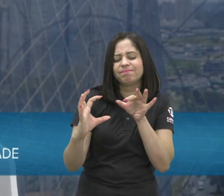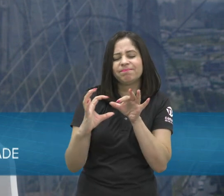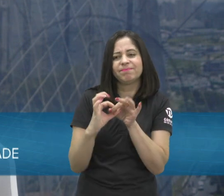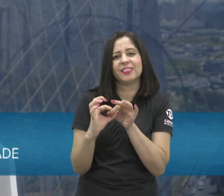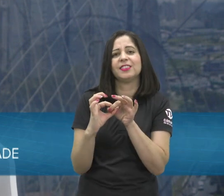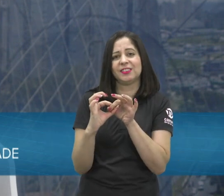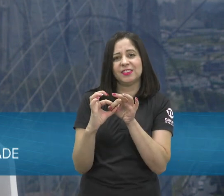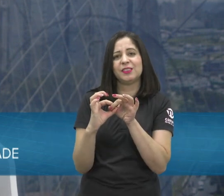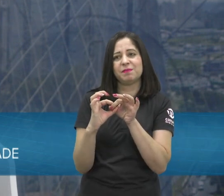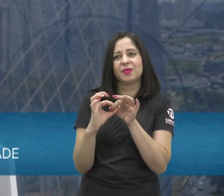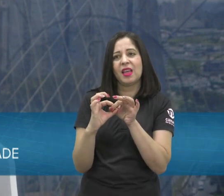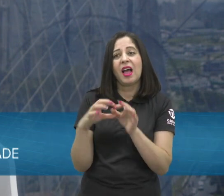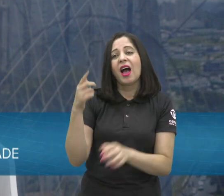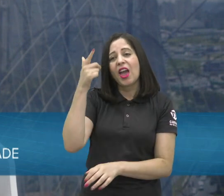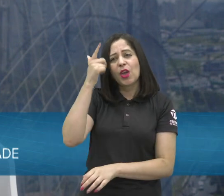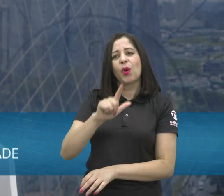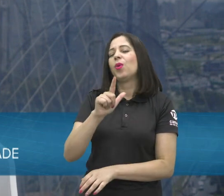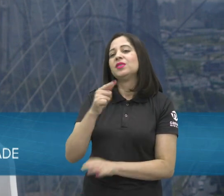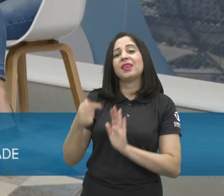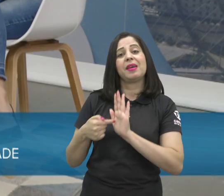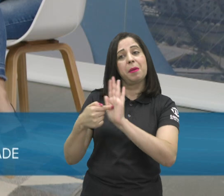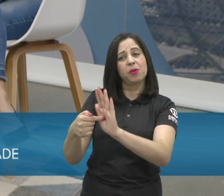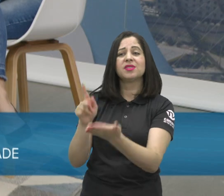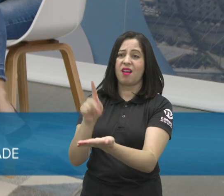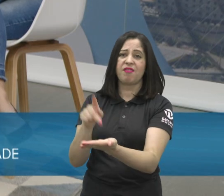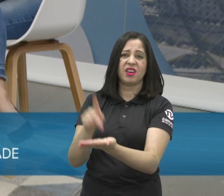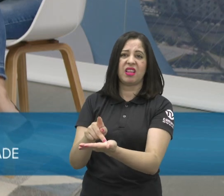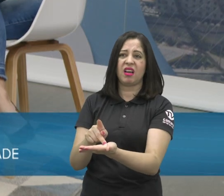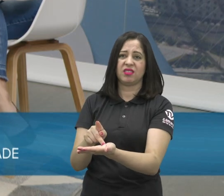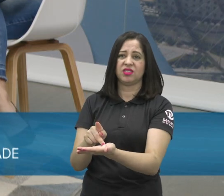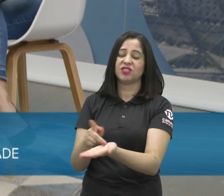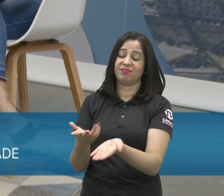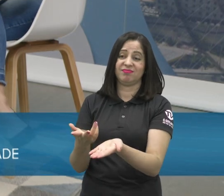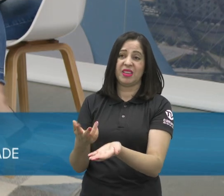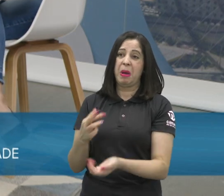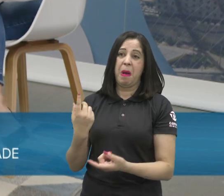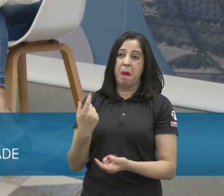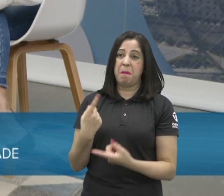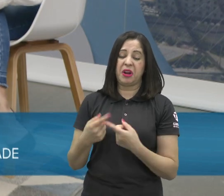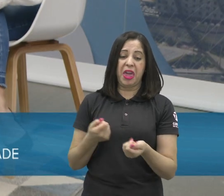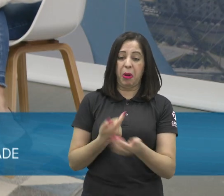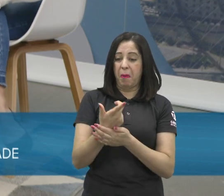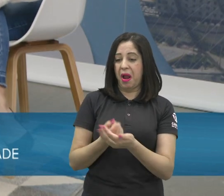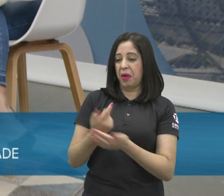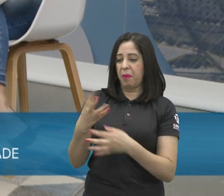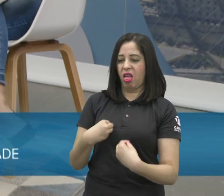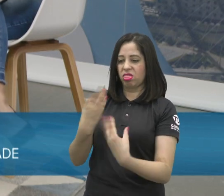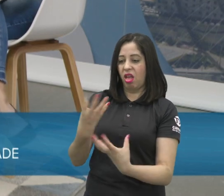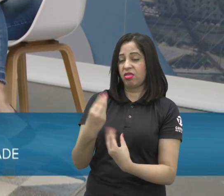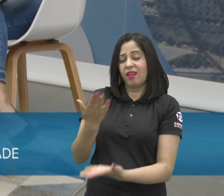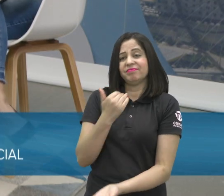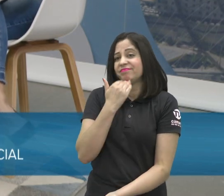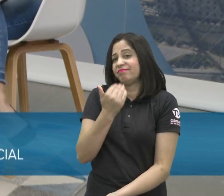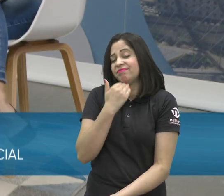alteração muito mais significativa do que só apenas um símbolo, né? Um presente. Sim, é estar ali, né, verdadeiramente, sim, né,